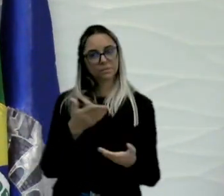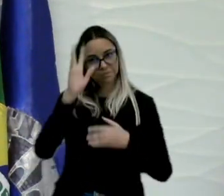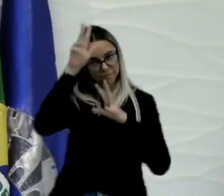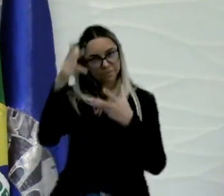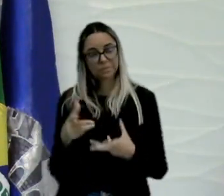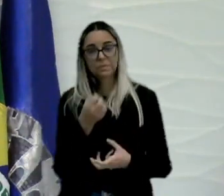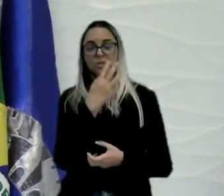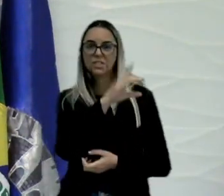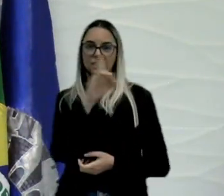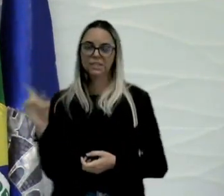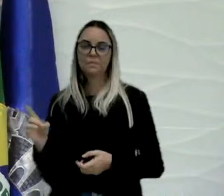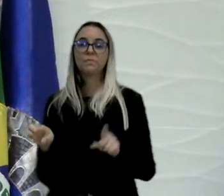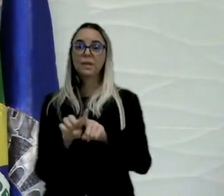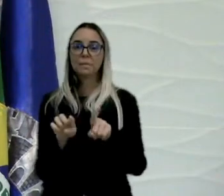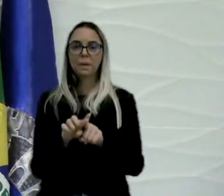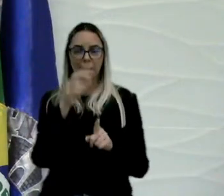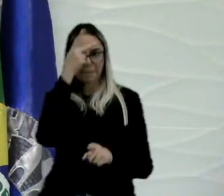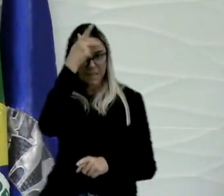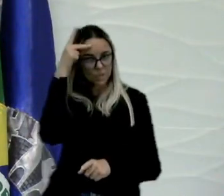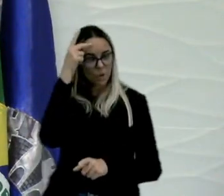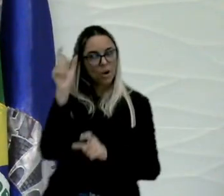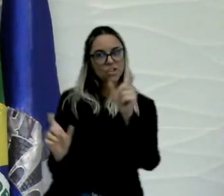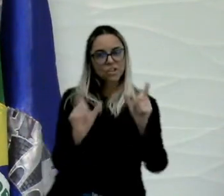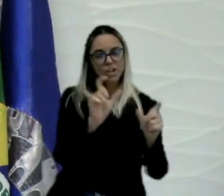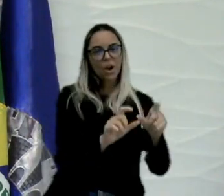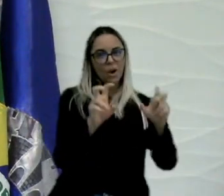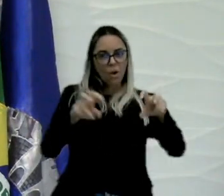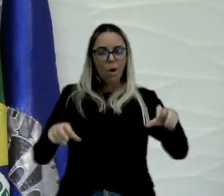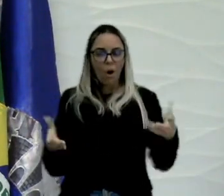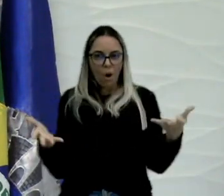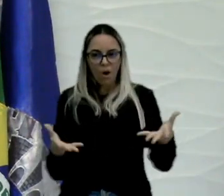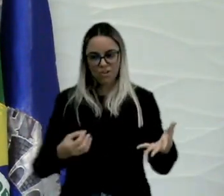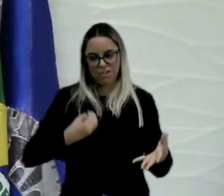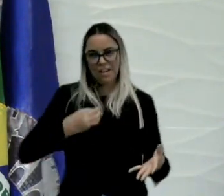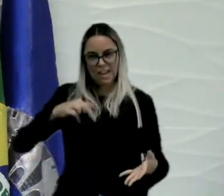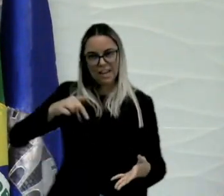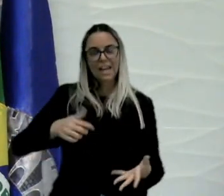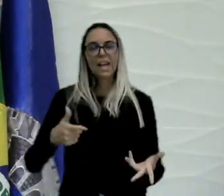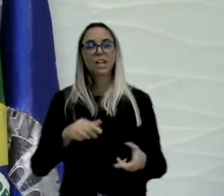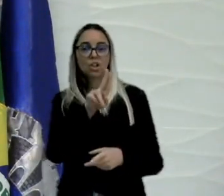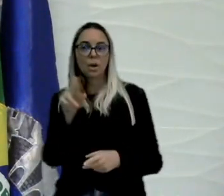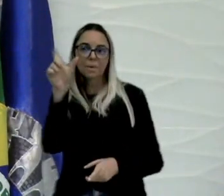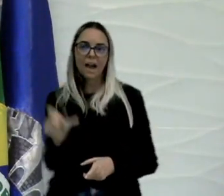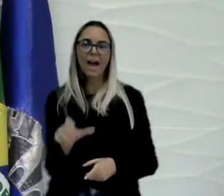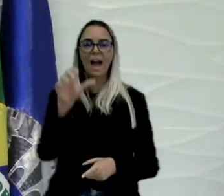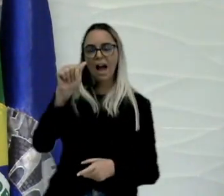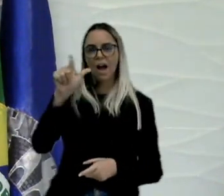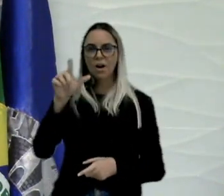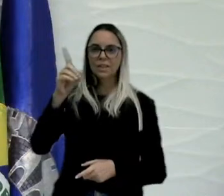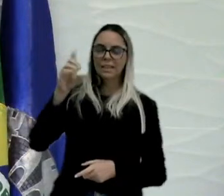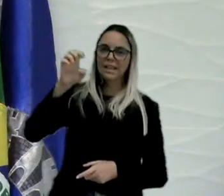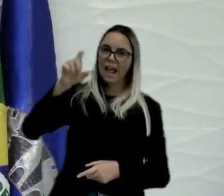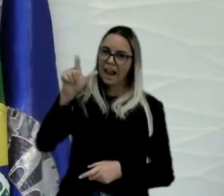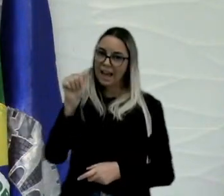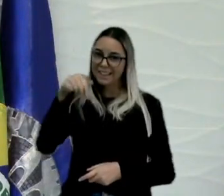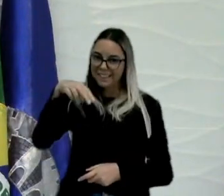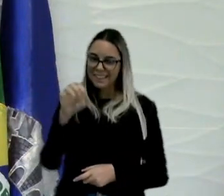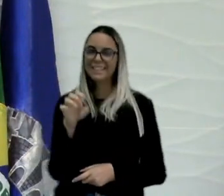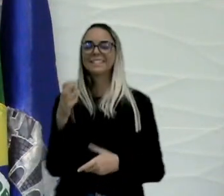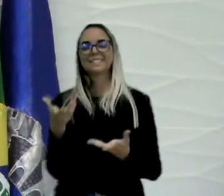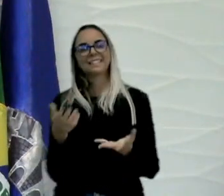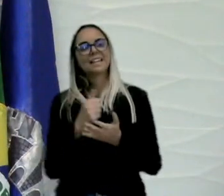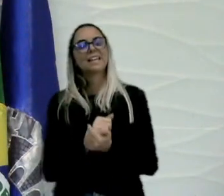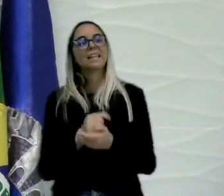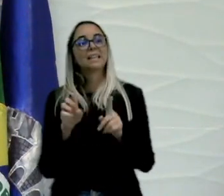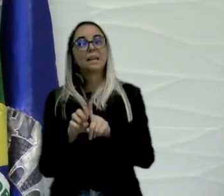cumprimentos a todos aqui presente na pessoa de aldelane que sempre acompanhar as sessões desta casa quero também cumprimentar